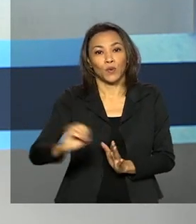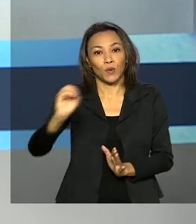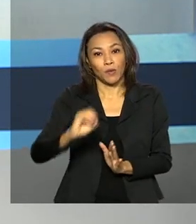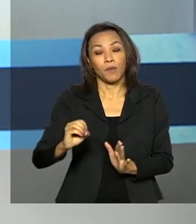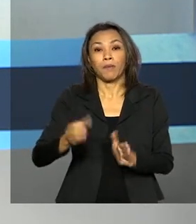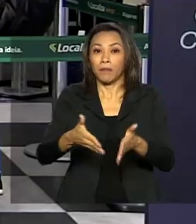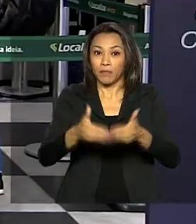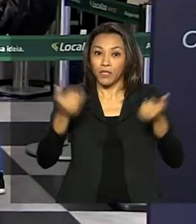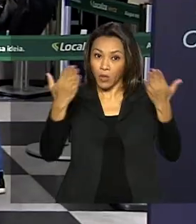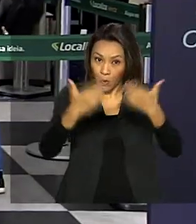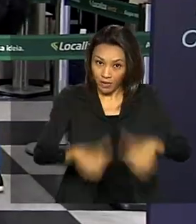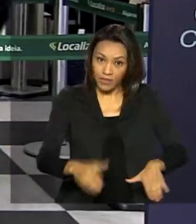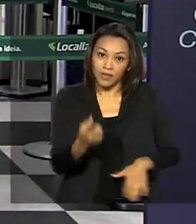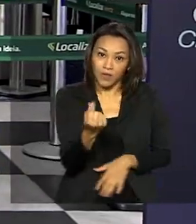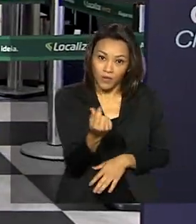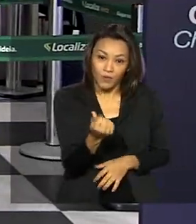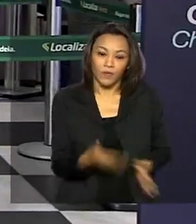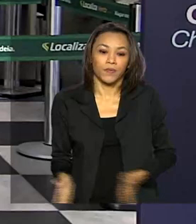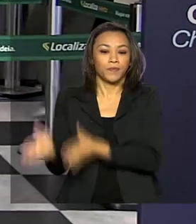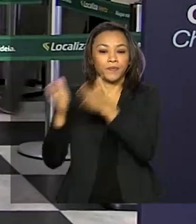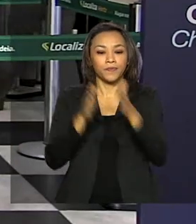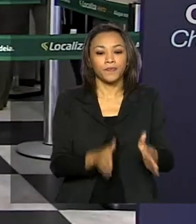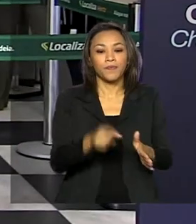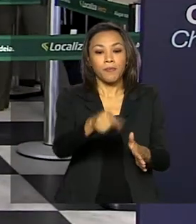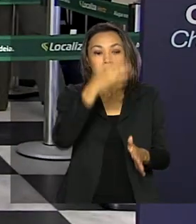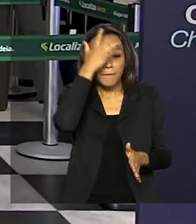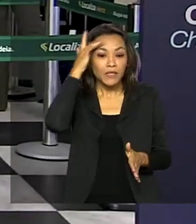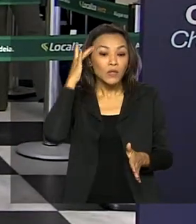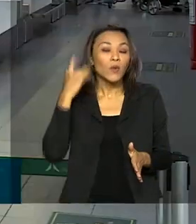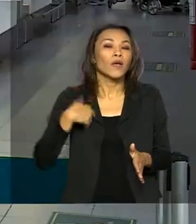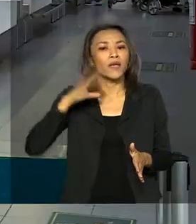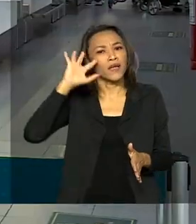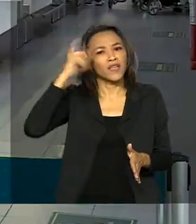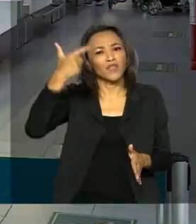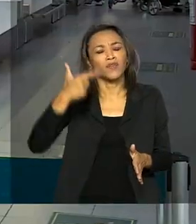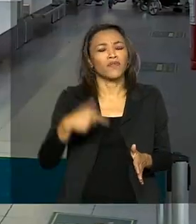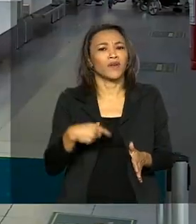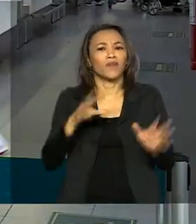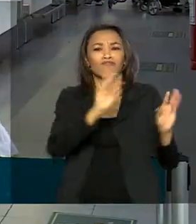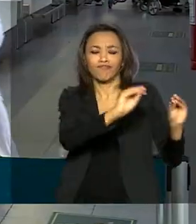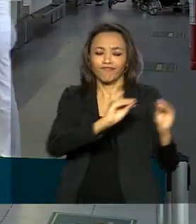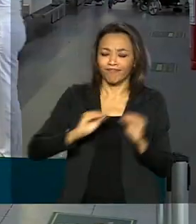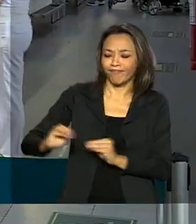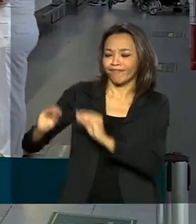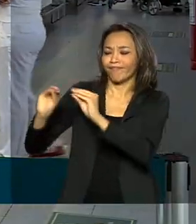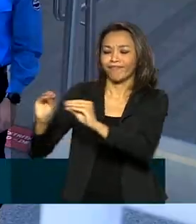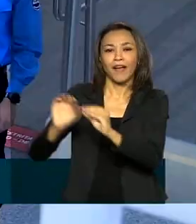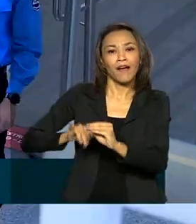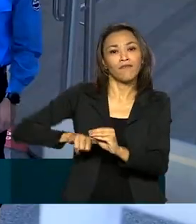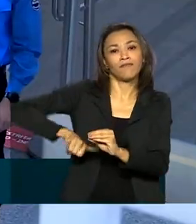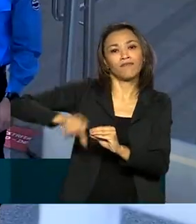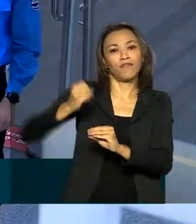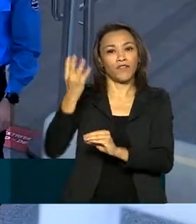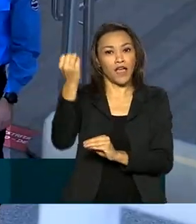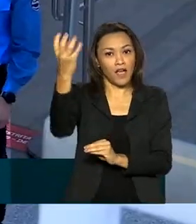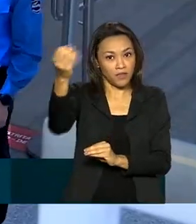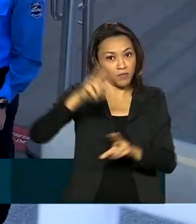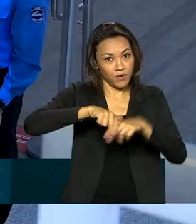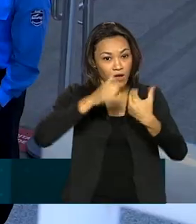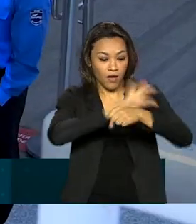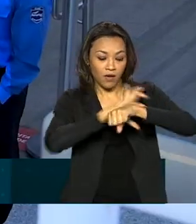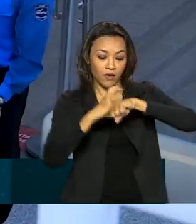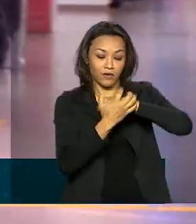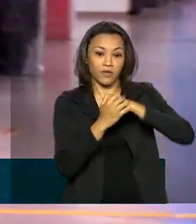passagem. O passageiro que decidir adiar a viagem por conta da Covid-19 ficará isento